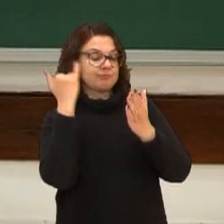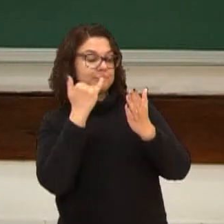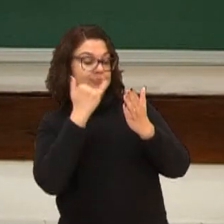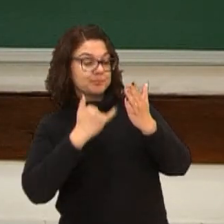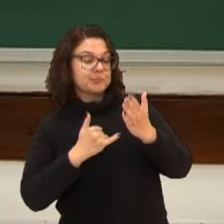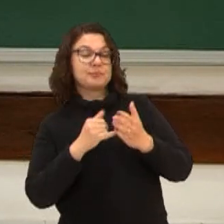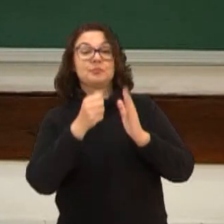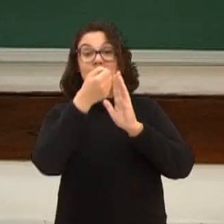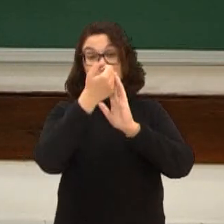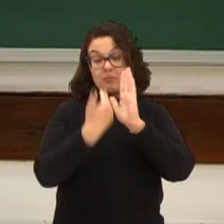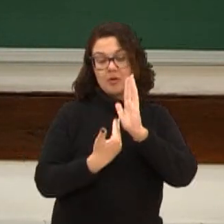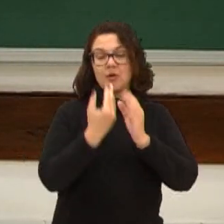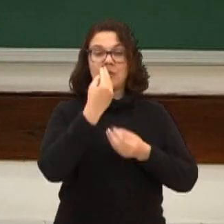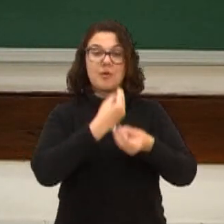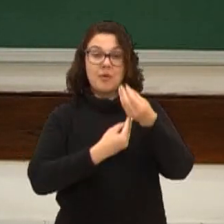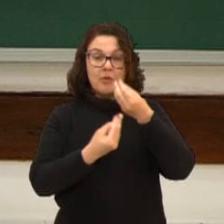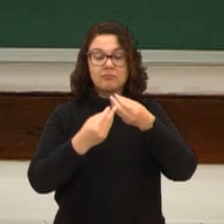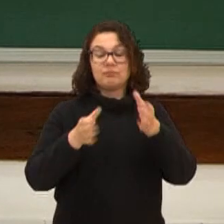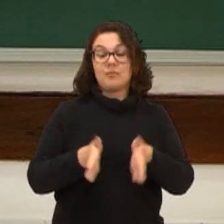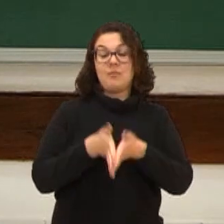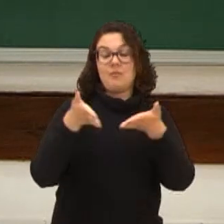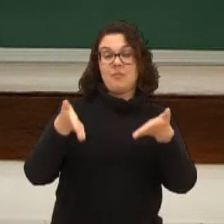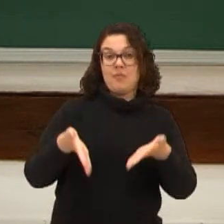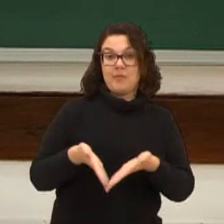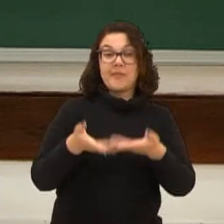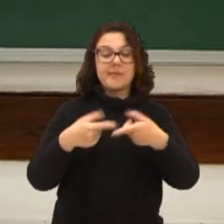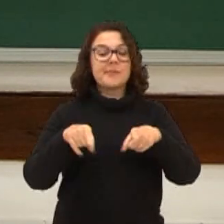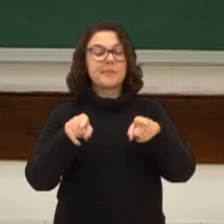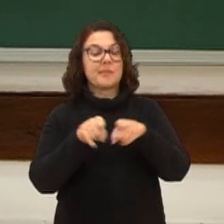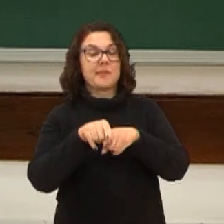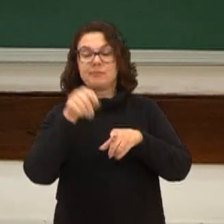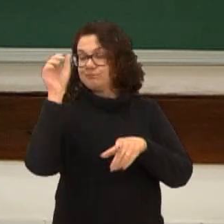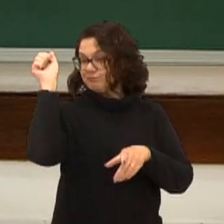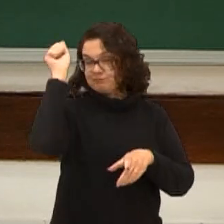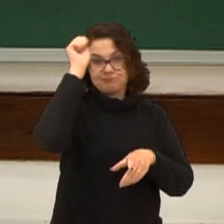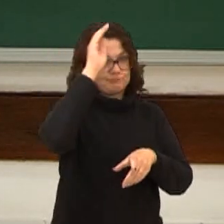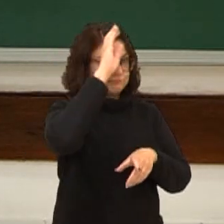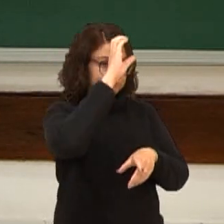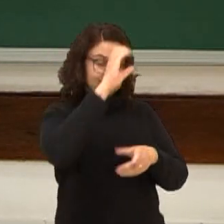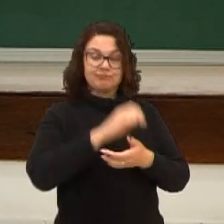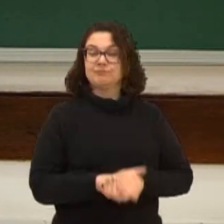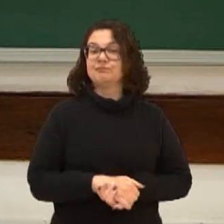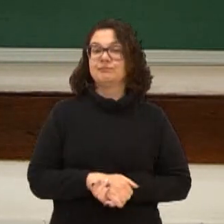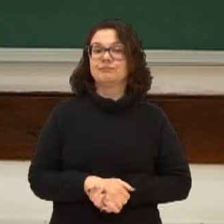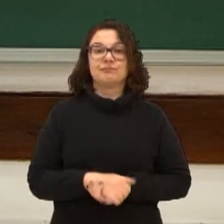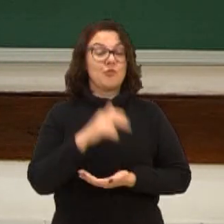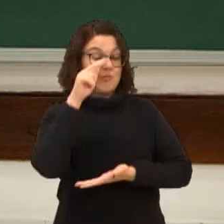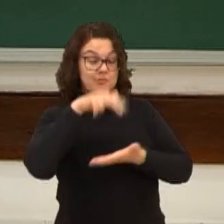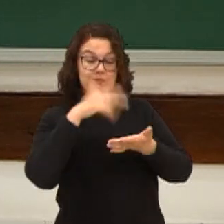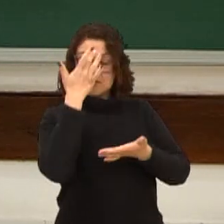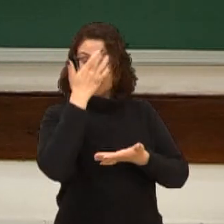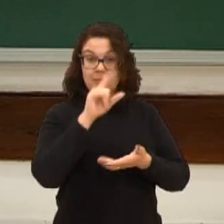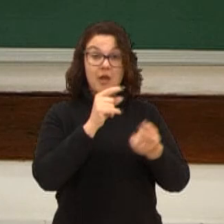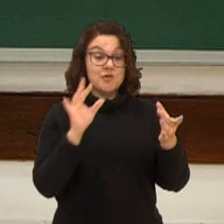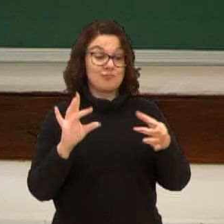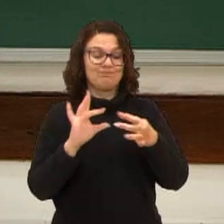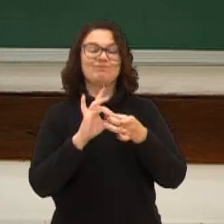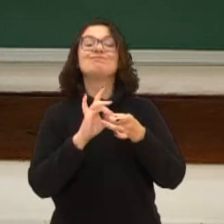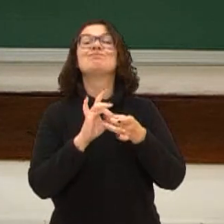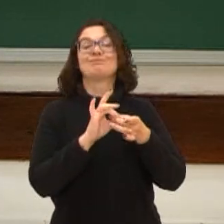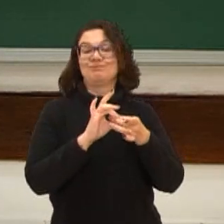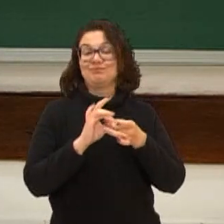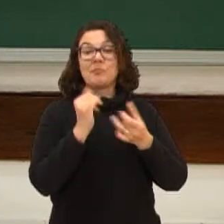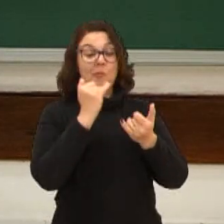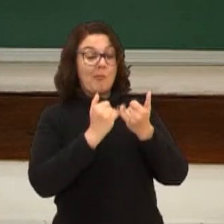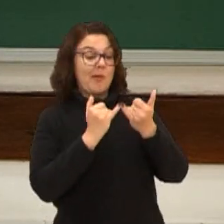aí, sobre a questão da pobreza e do analfabetismo, que as duas coisas estão muito ligadas, né? As duas estão juntas,